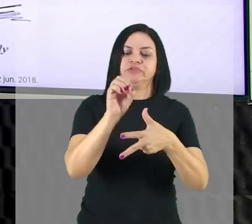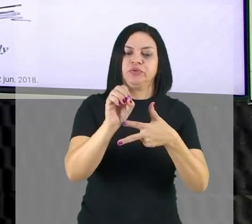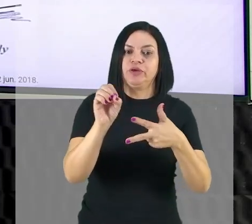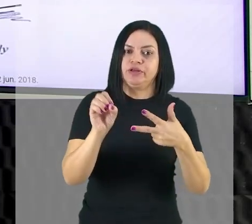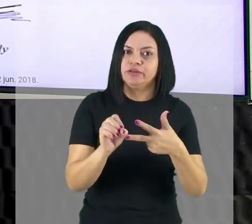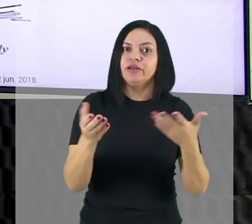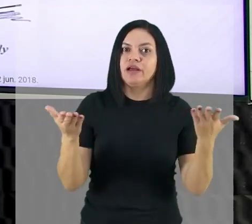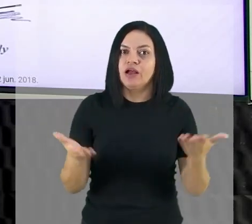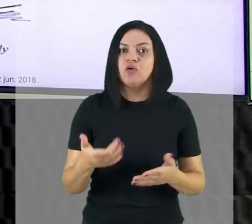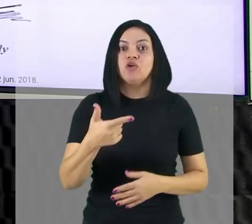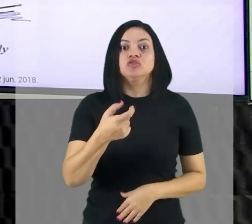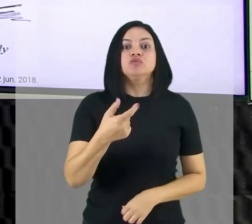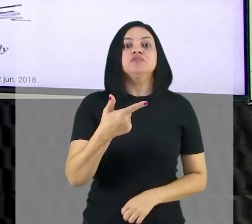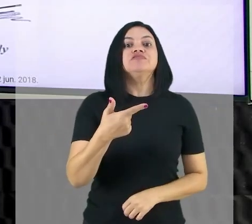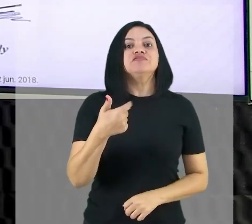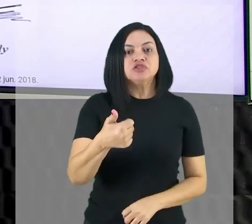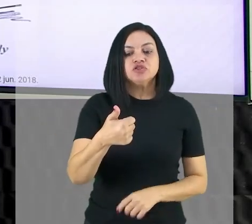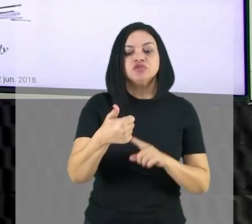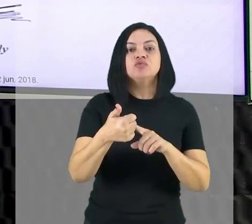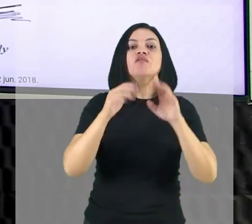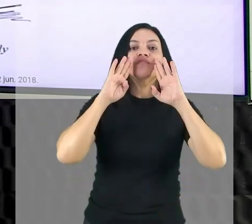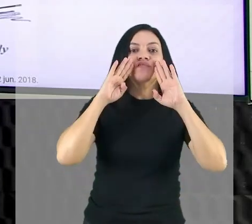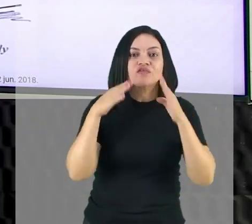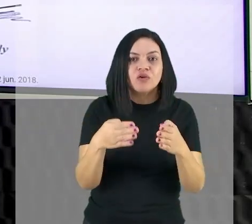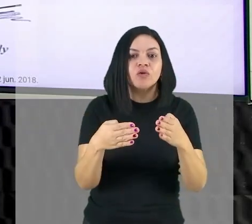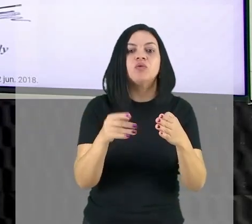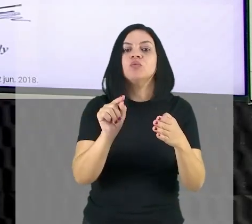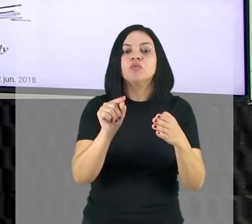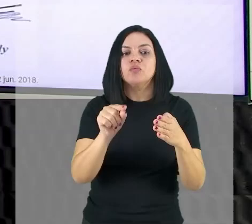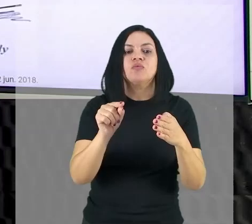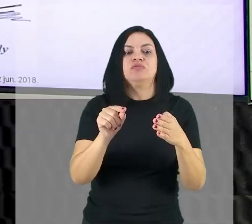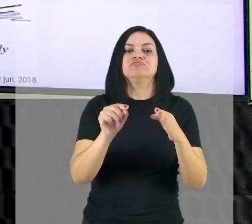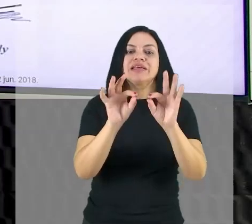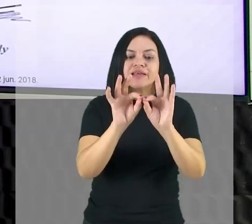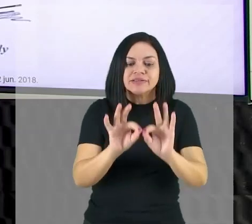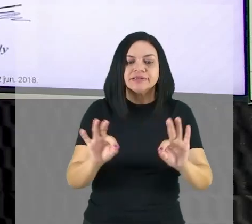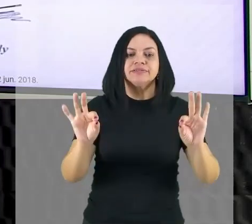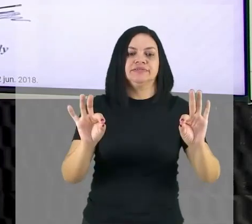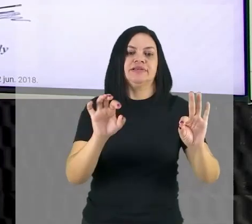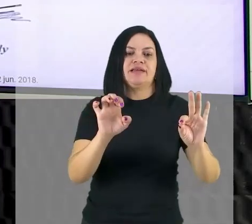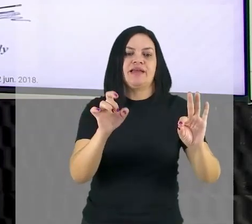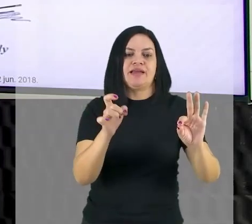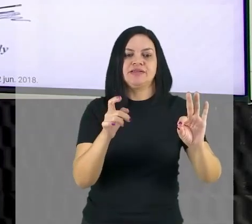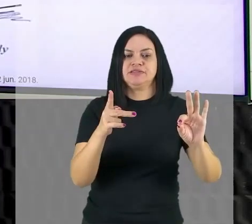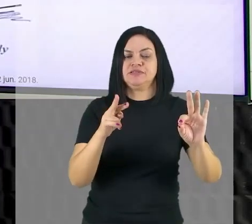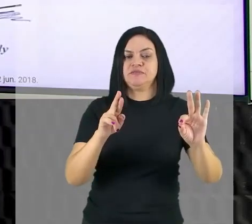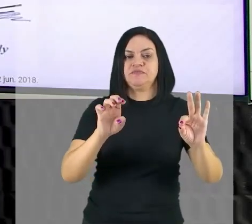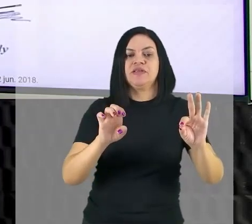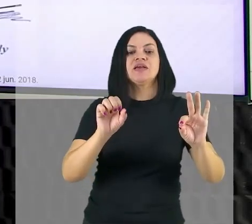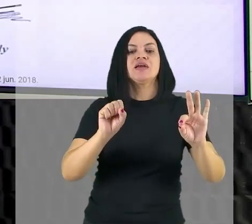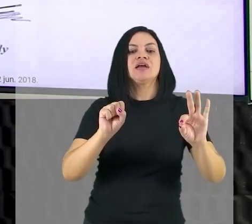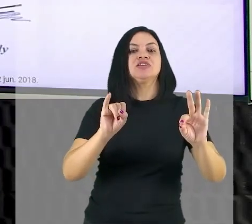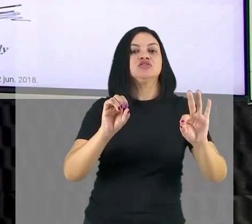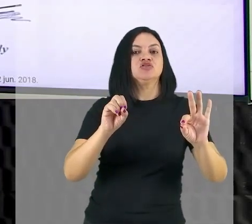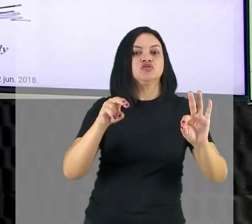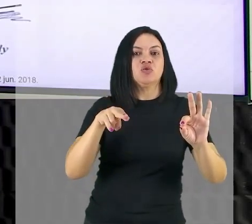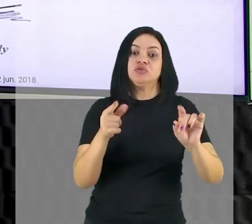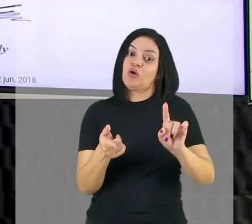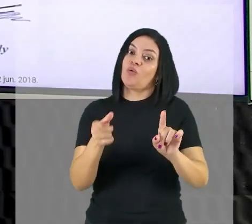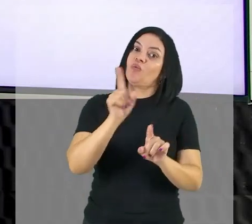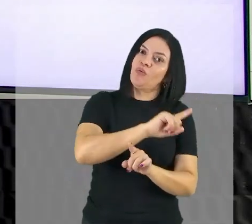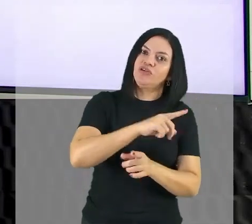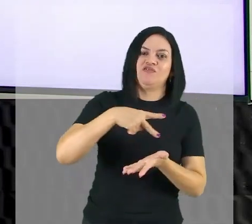agora de 2021, que trabalhou com foco em expressão. Olha que na questão anterior foi foco em